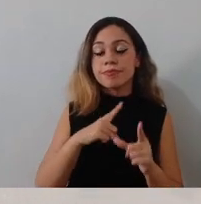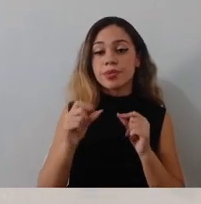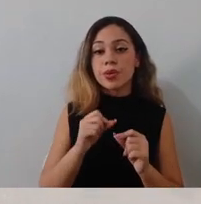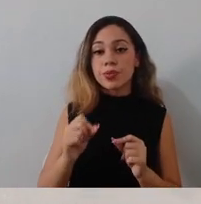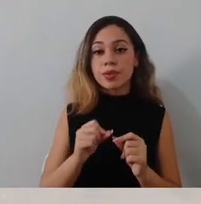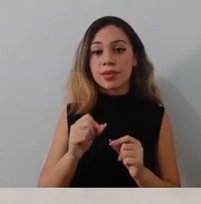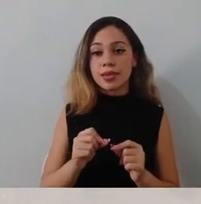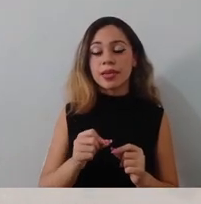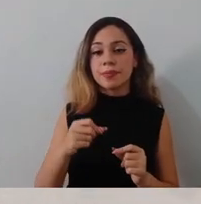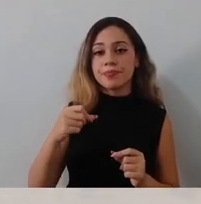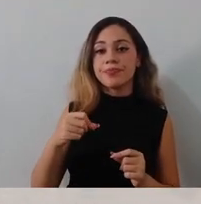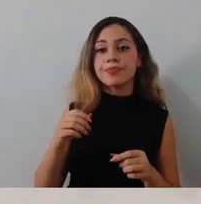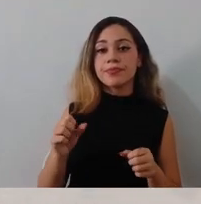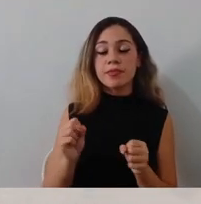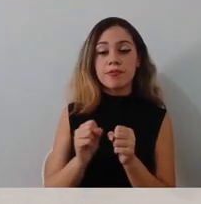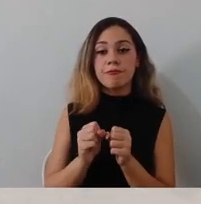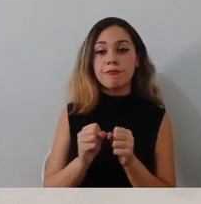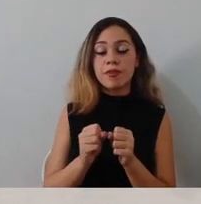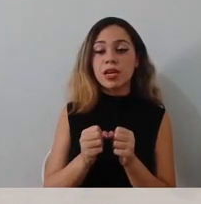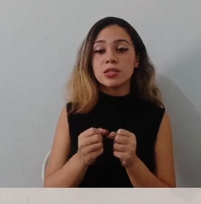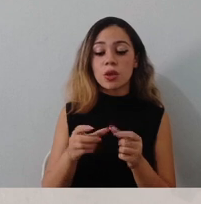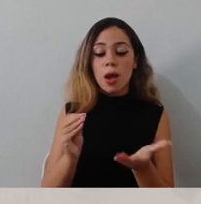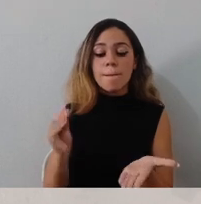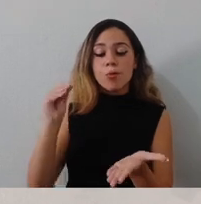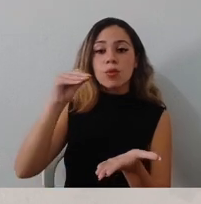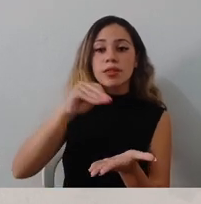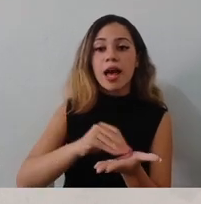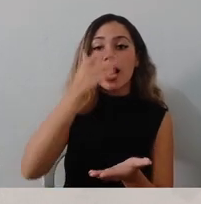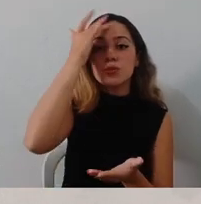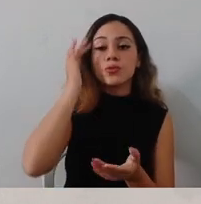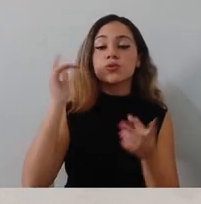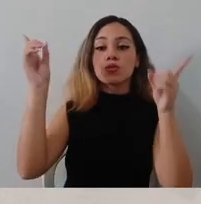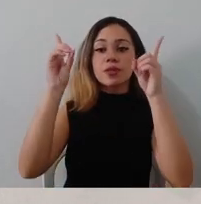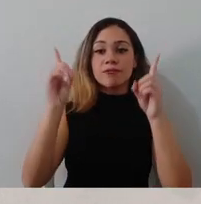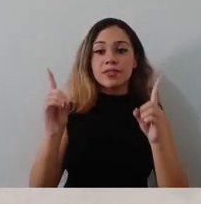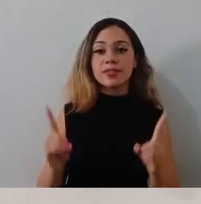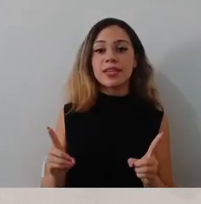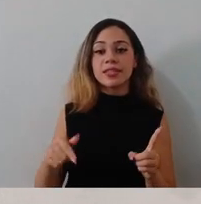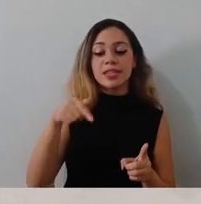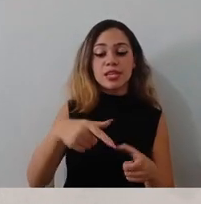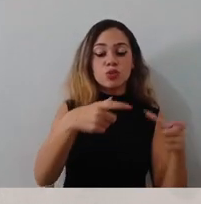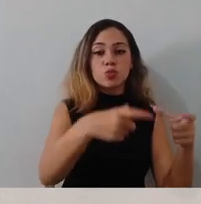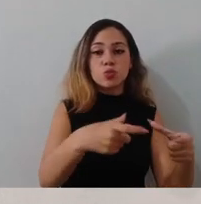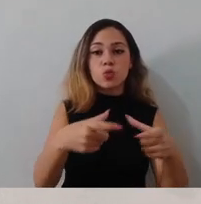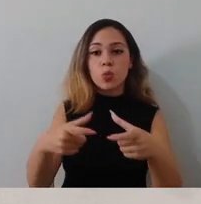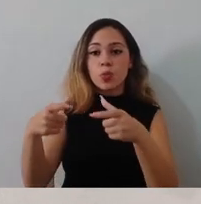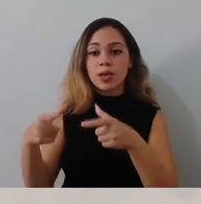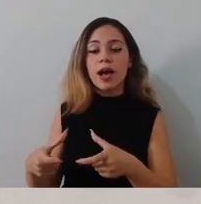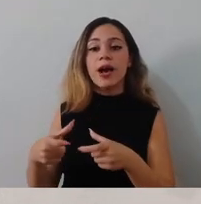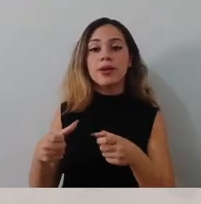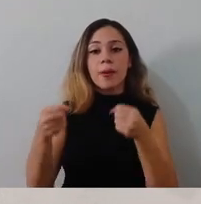também faz parte, Milva, de colocar as pessoas com deficiência nesses